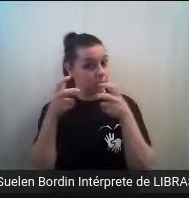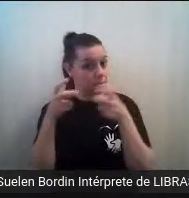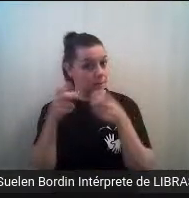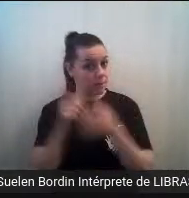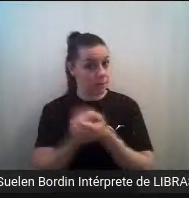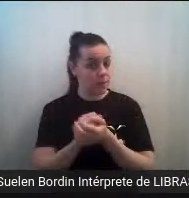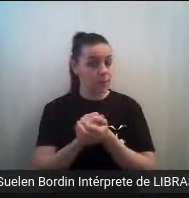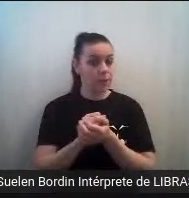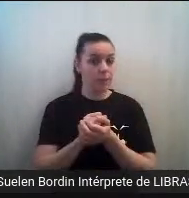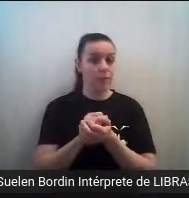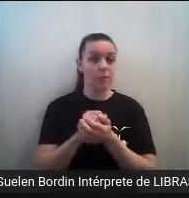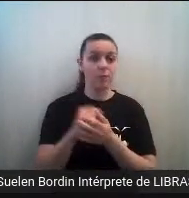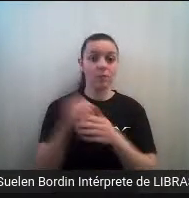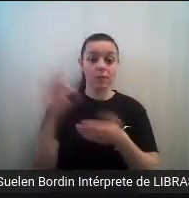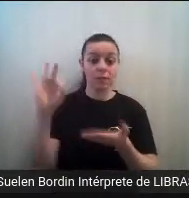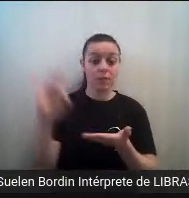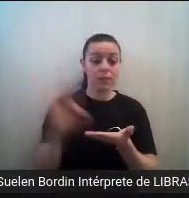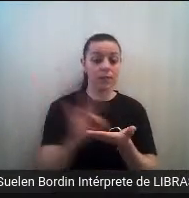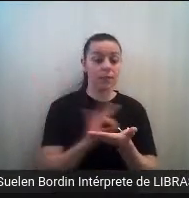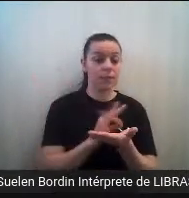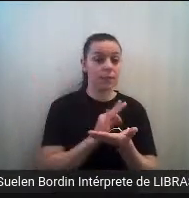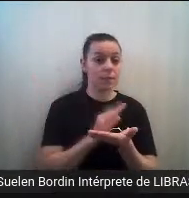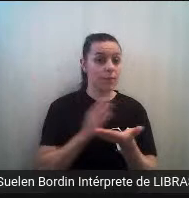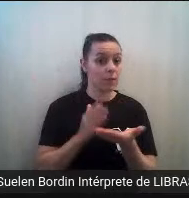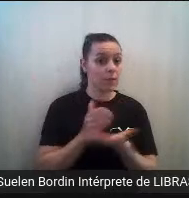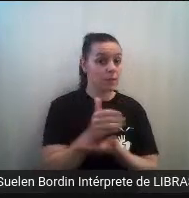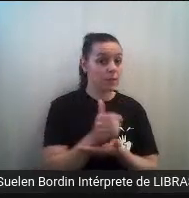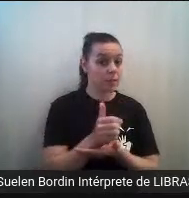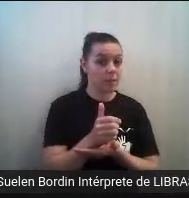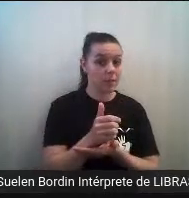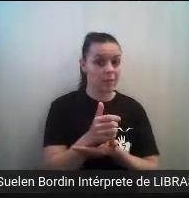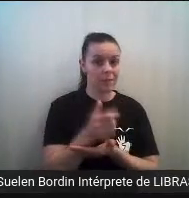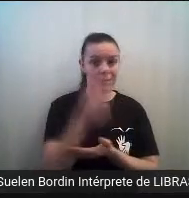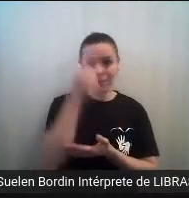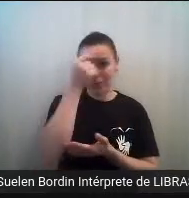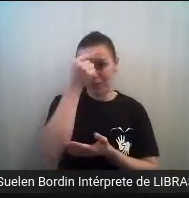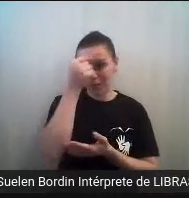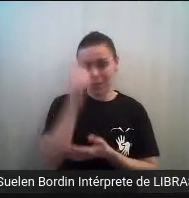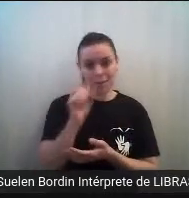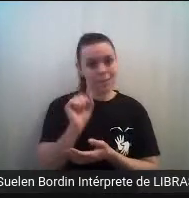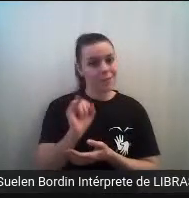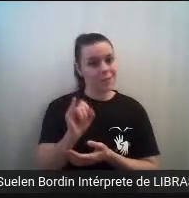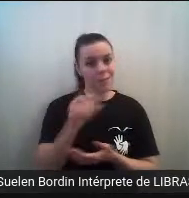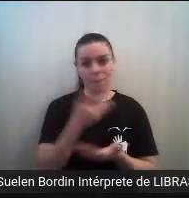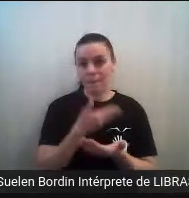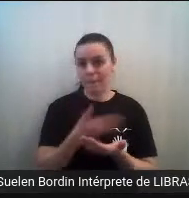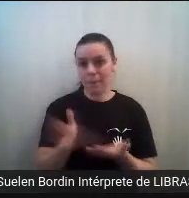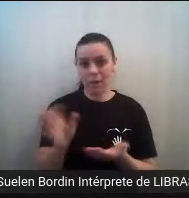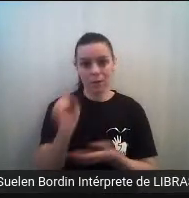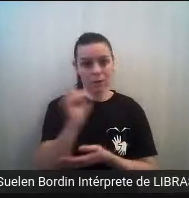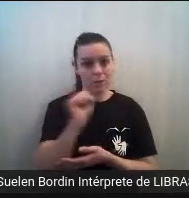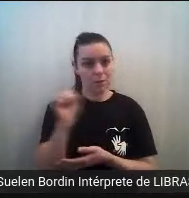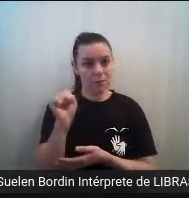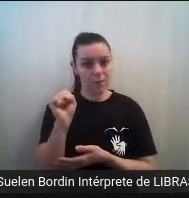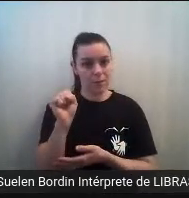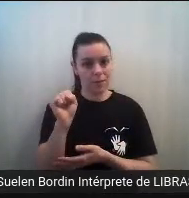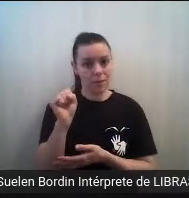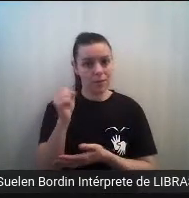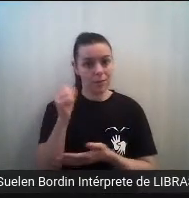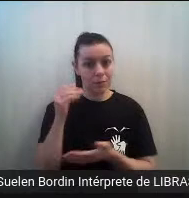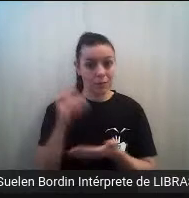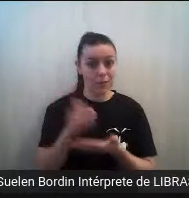no momento da tua entrada para a universidade. Se você perde o semestre que você entrou, você não pode mais receber a